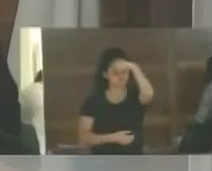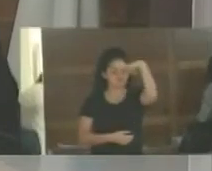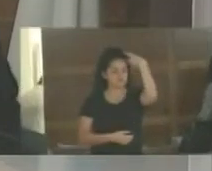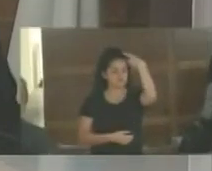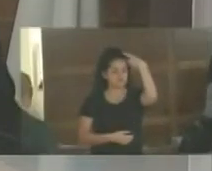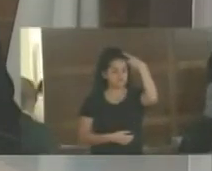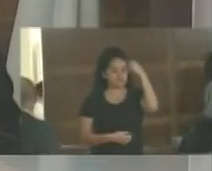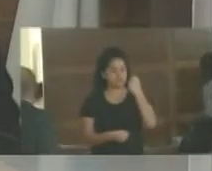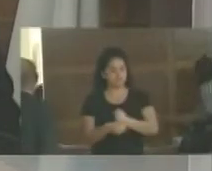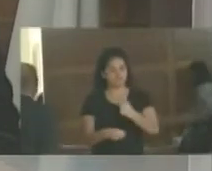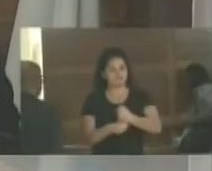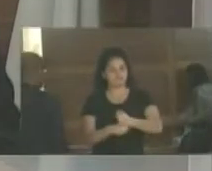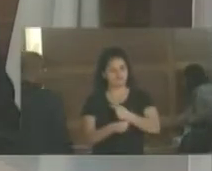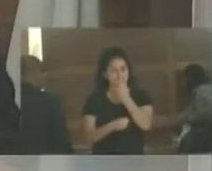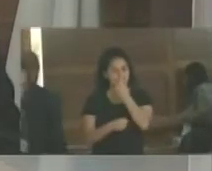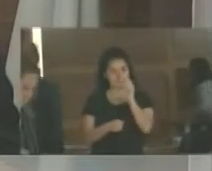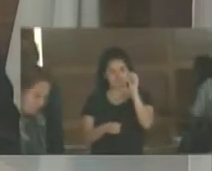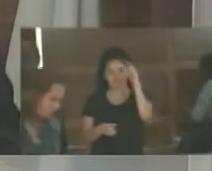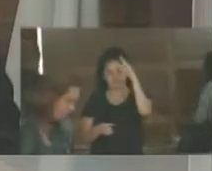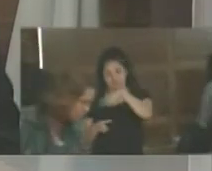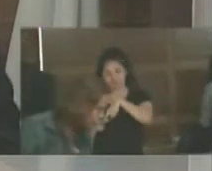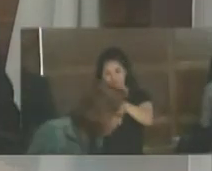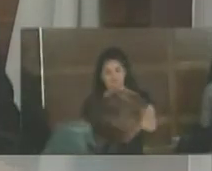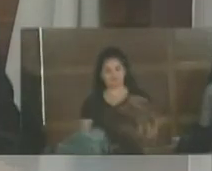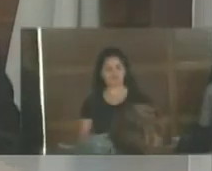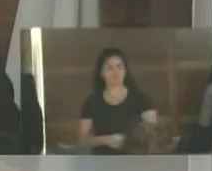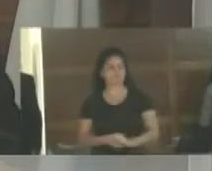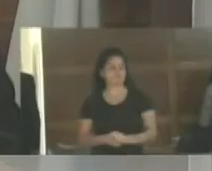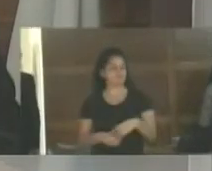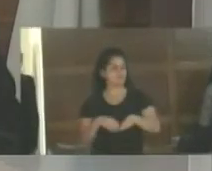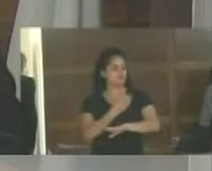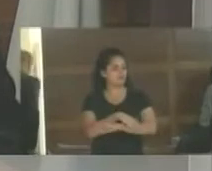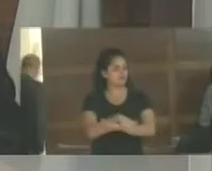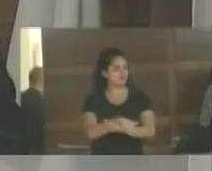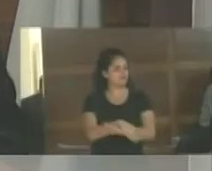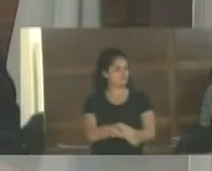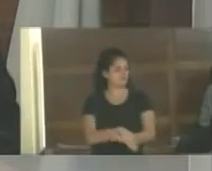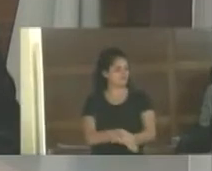a construção de lixeira de concreto lá na rua